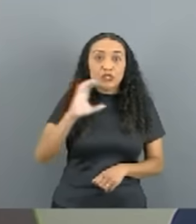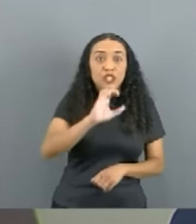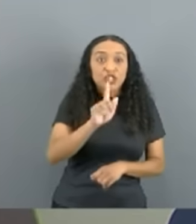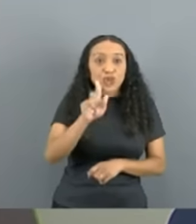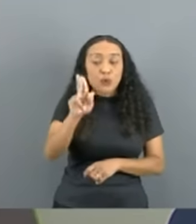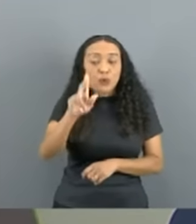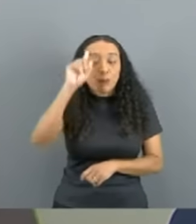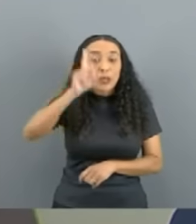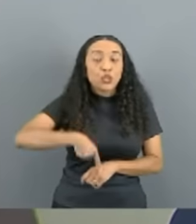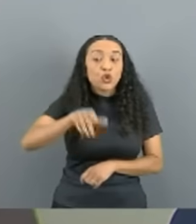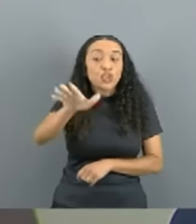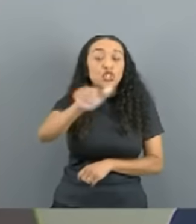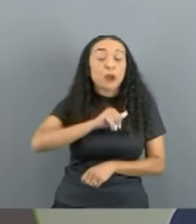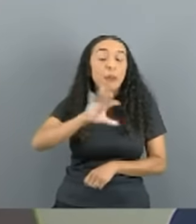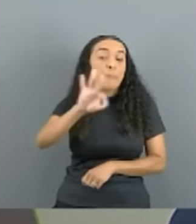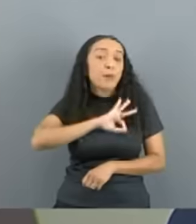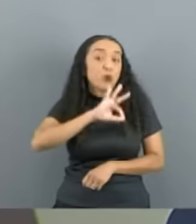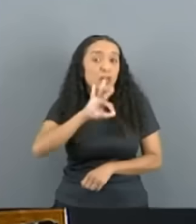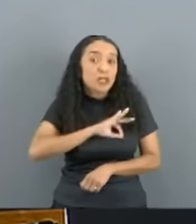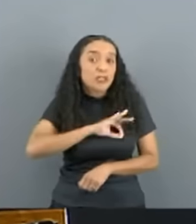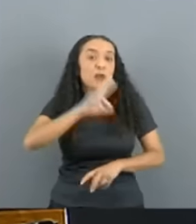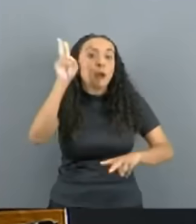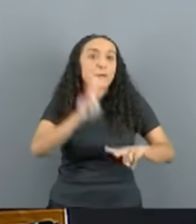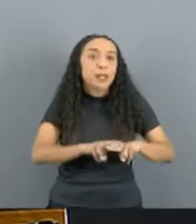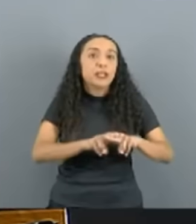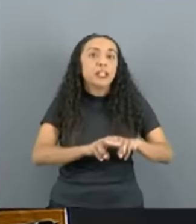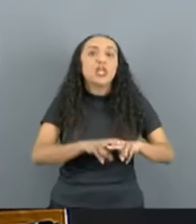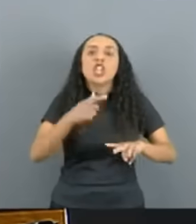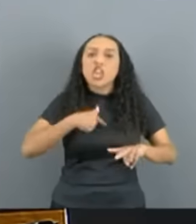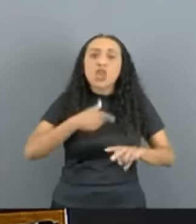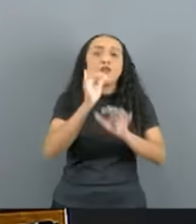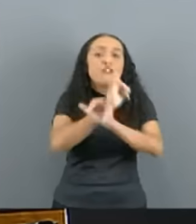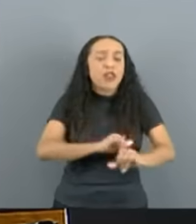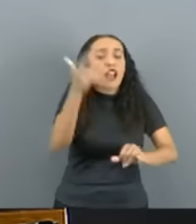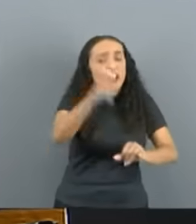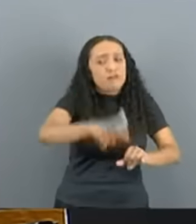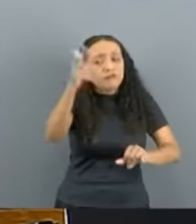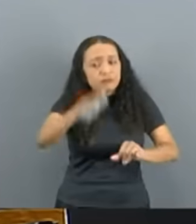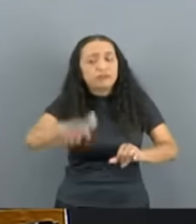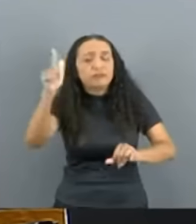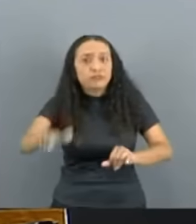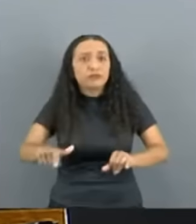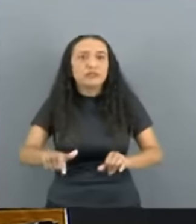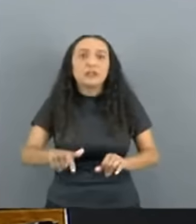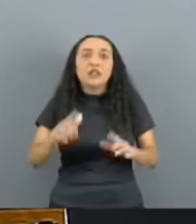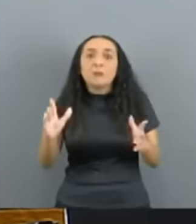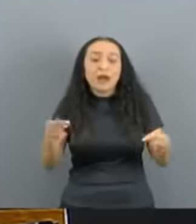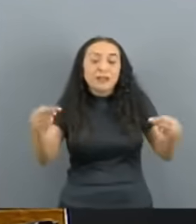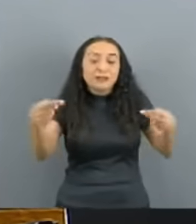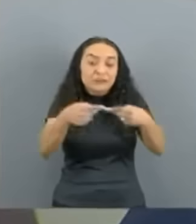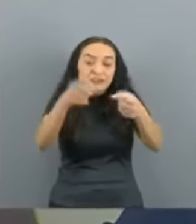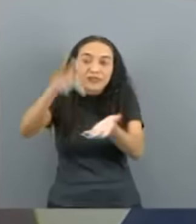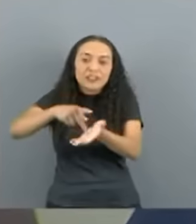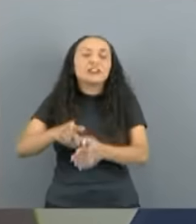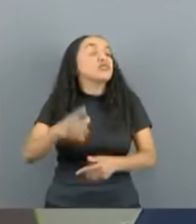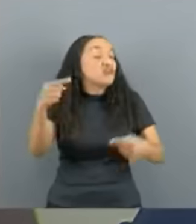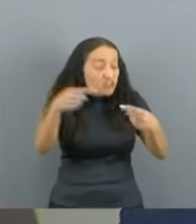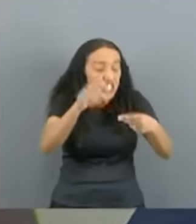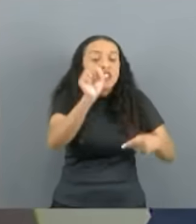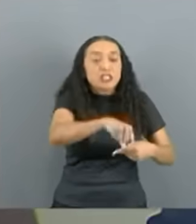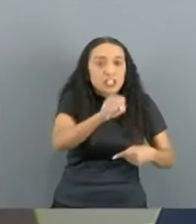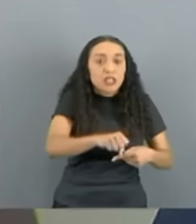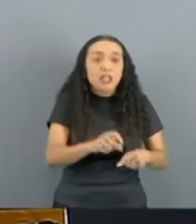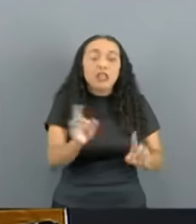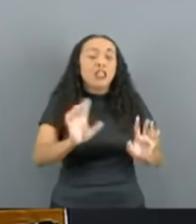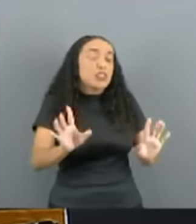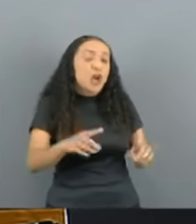polícia para prender os aposentados. E vou dizer diversas vezes, se Vossa Excelência me permitir. Diversas vezes, mas não bate com a realidade. Bate, sim, senhor. Não bate com a realidade